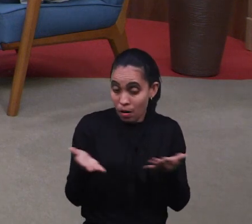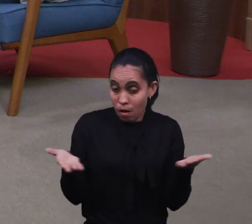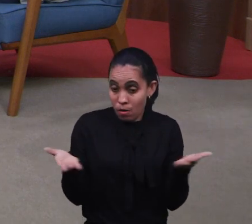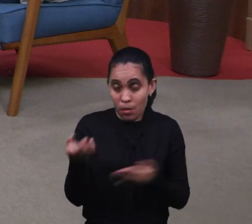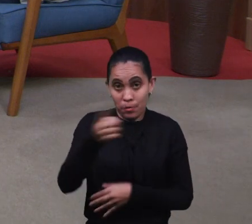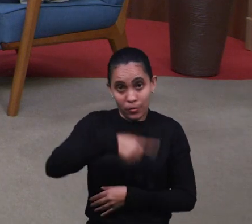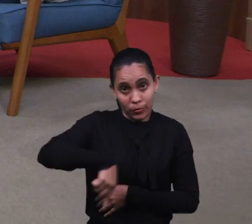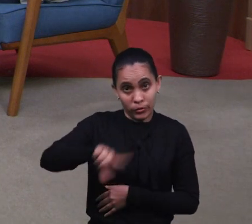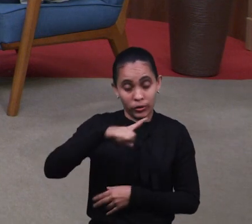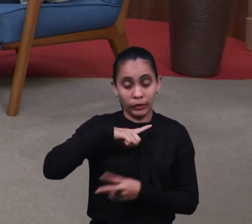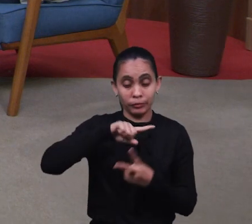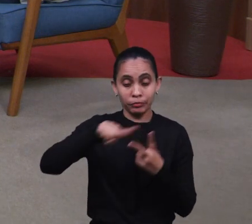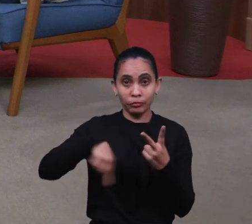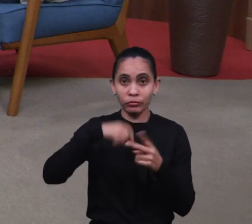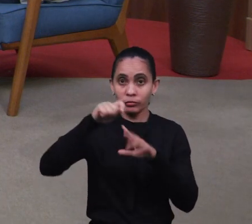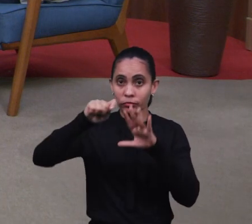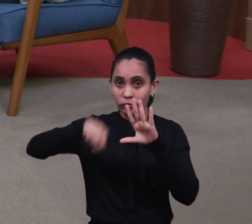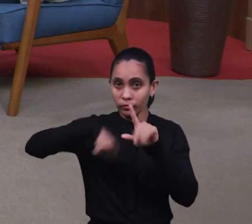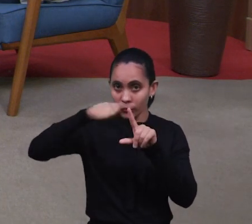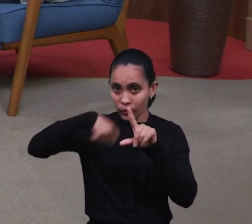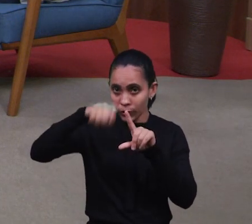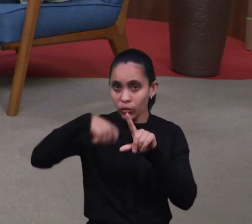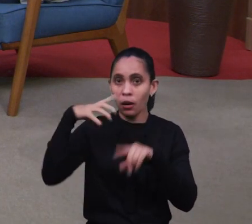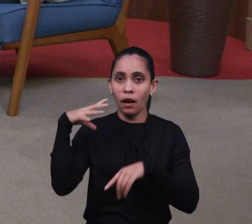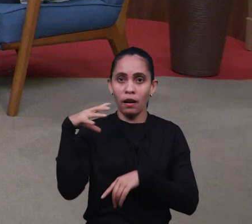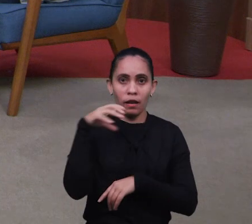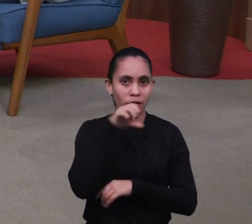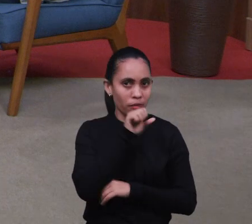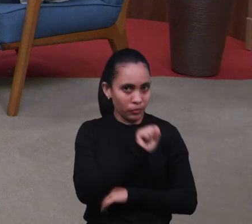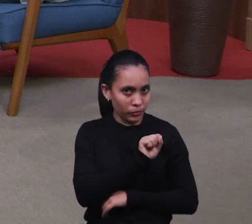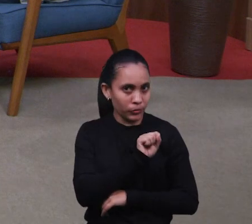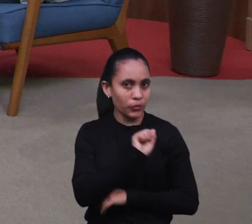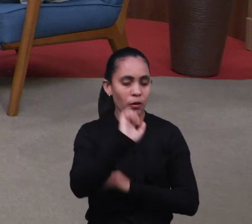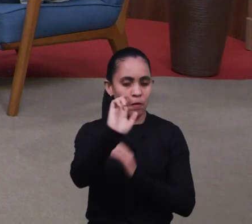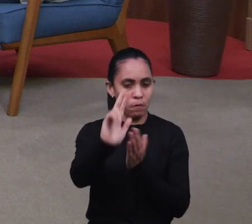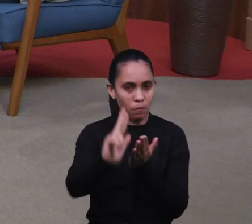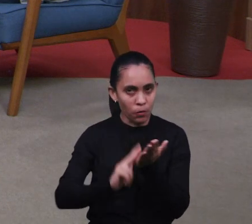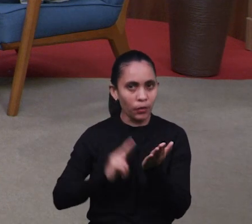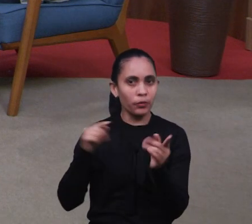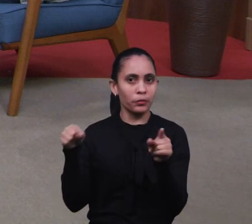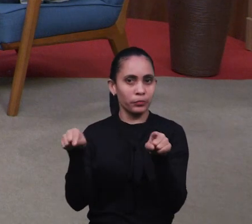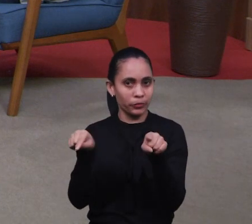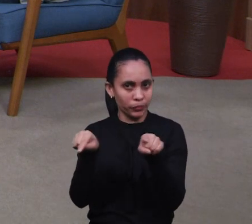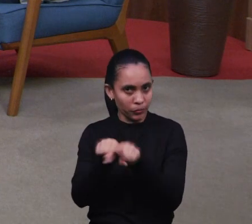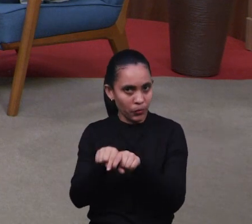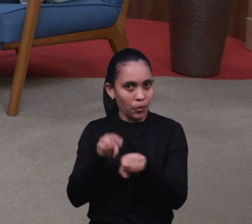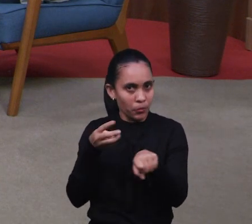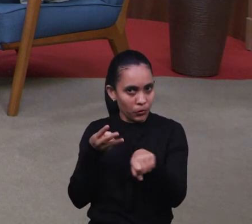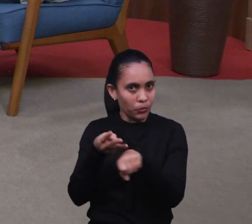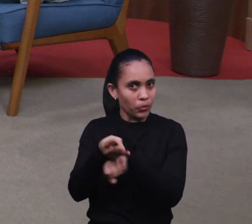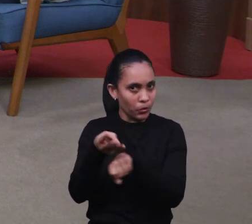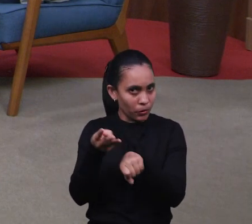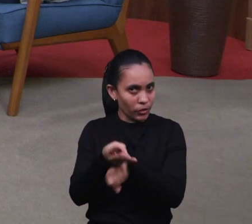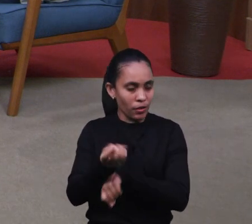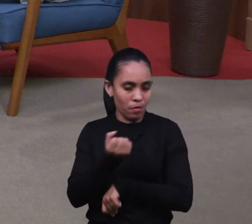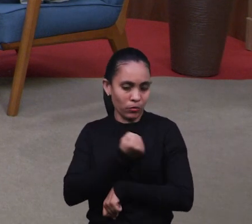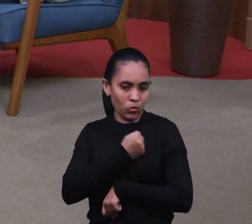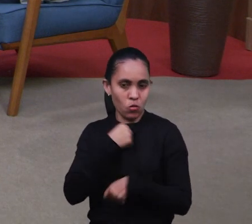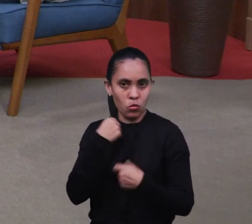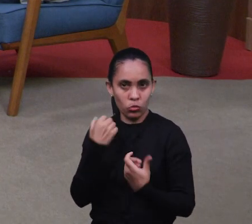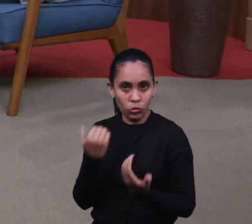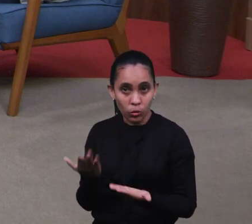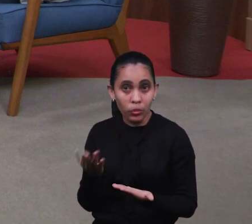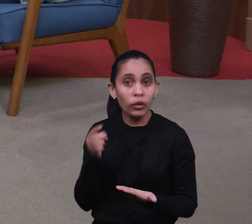enviados para nós. São vídeos curtos, que foram enviados também por esse canal do WhatsApp, por esse número do WhatsApp, e que você vai assistir agora.